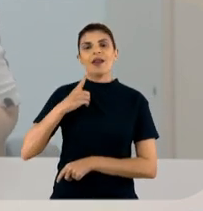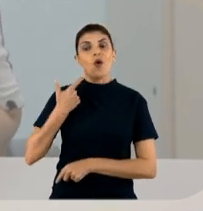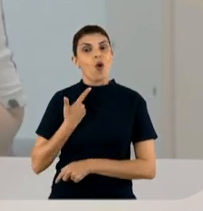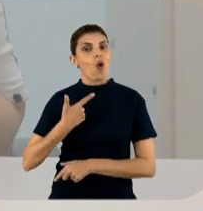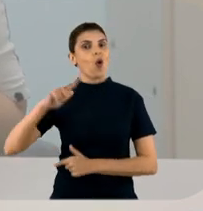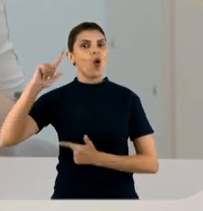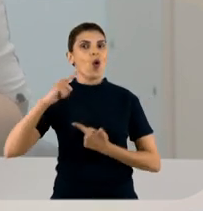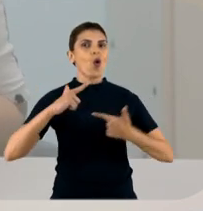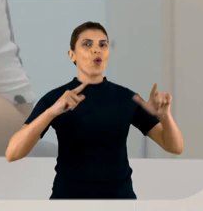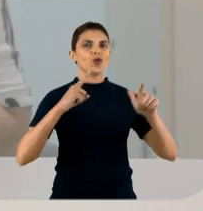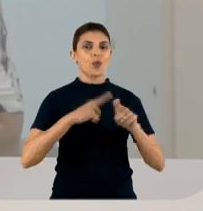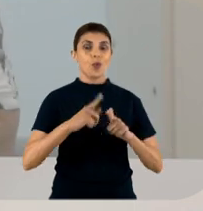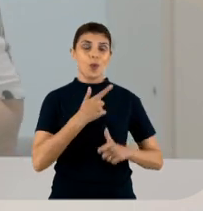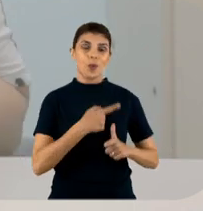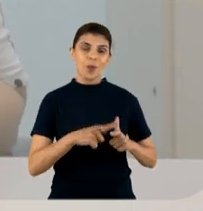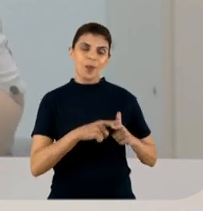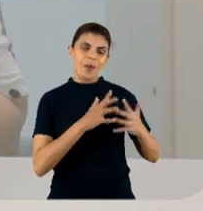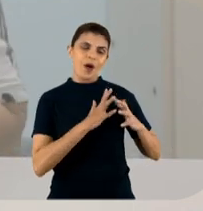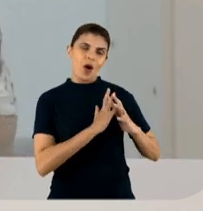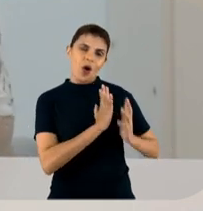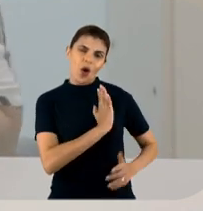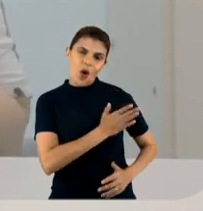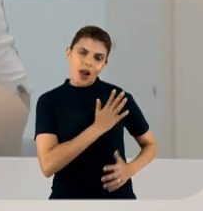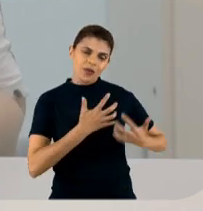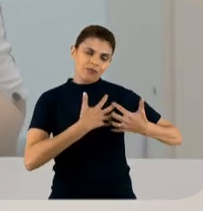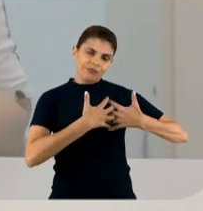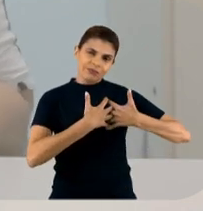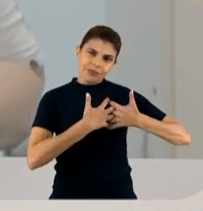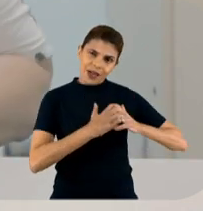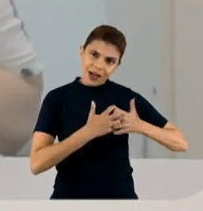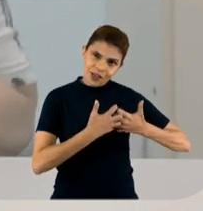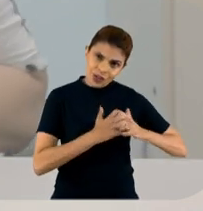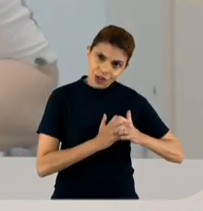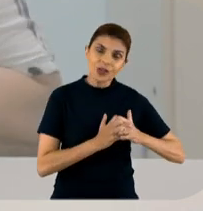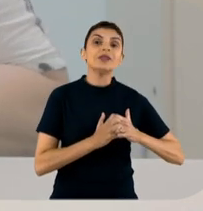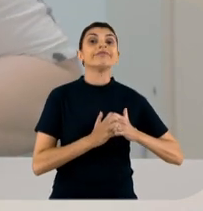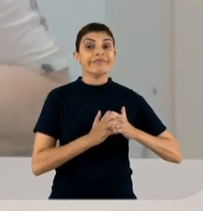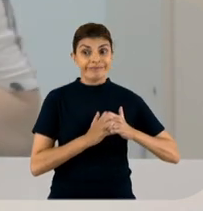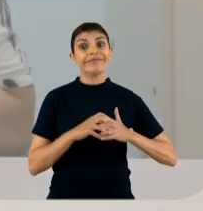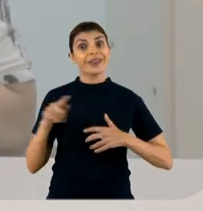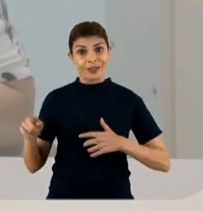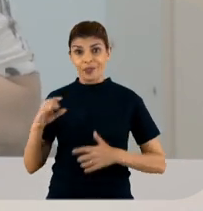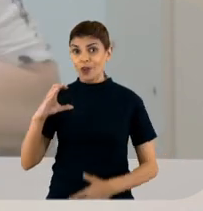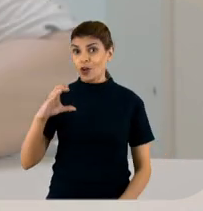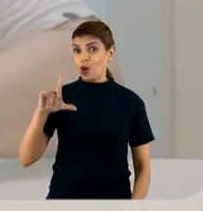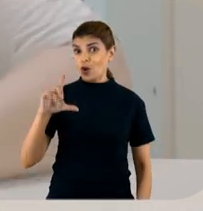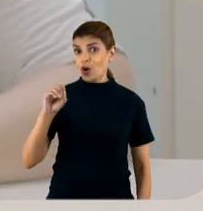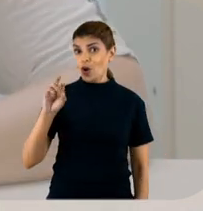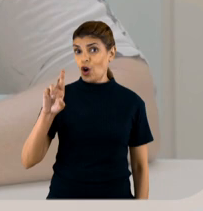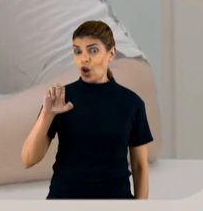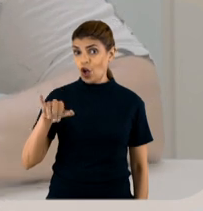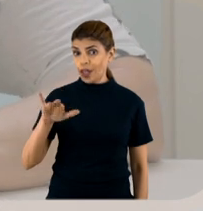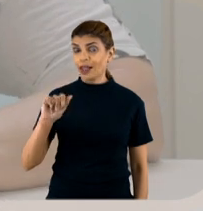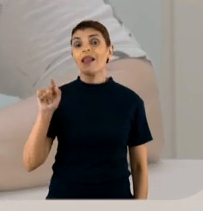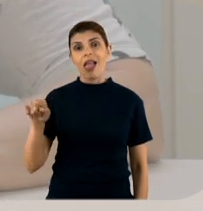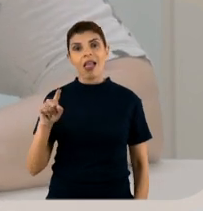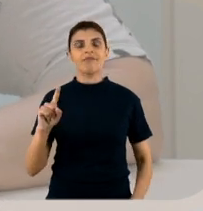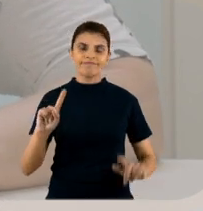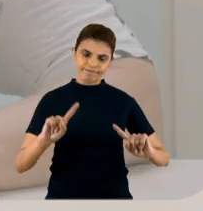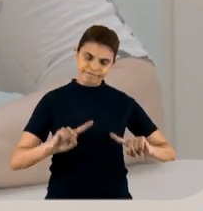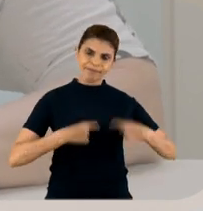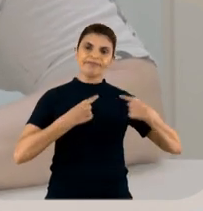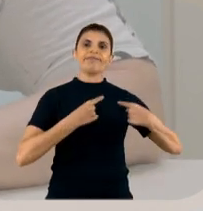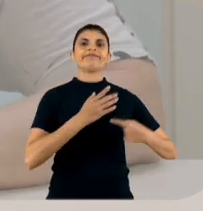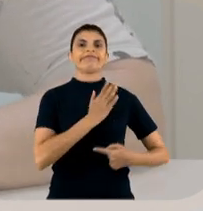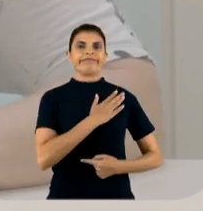efeito colateral da cloroquina porque tem muito cardíaco porque tem muito problema cardíaco então é um dos efeitos colaterais da cloroquina é nessa